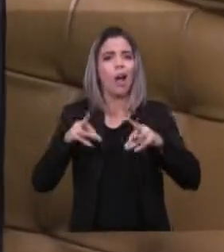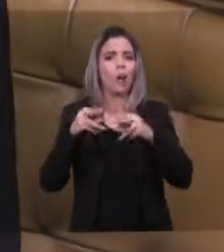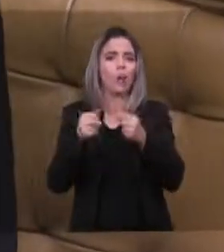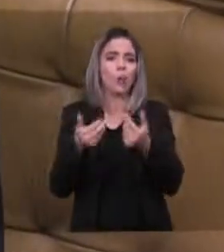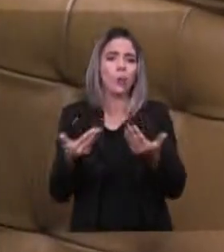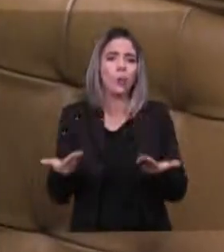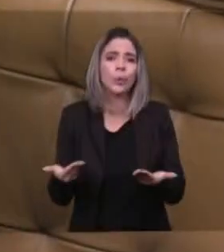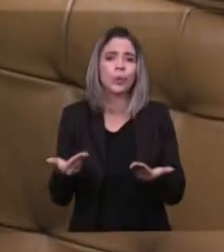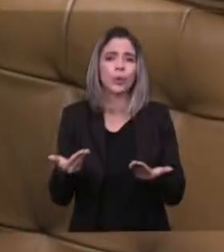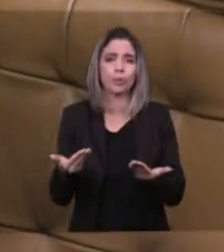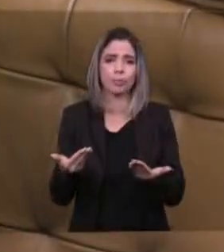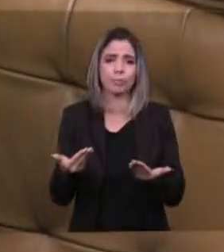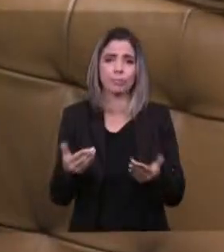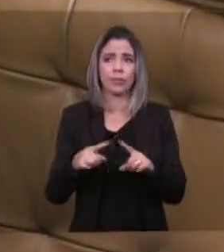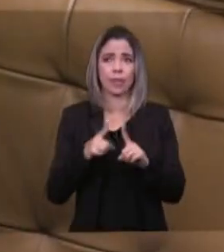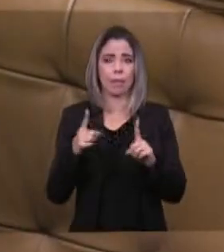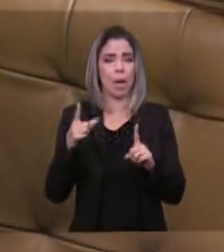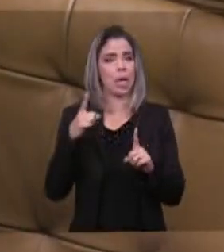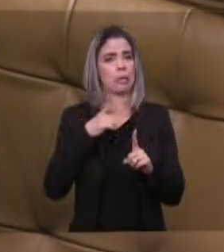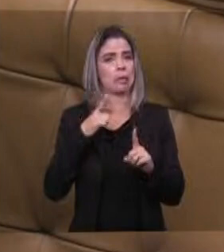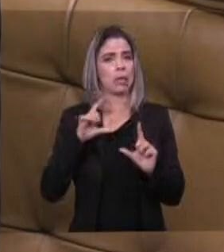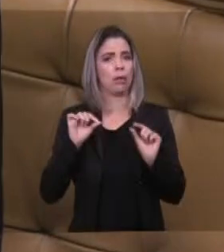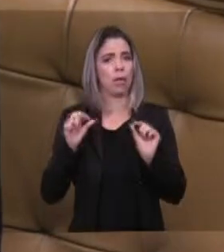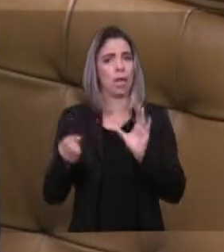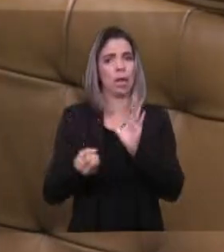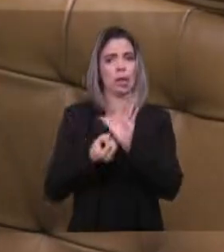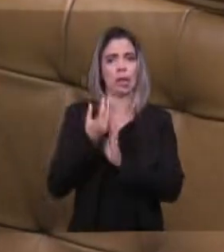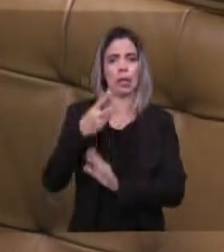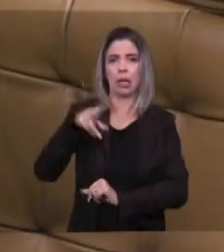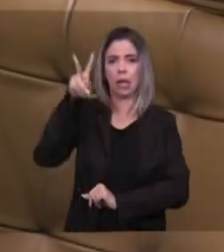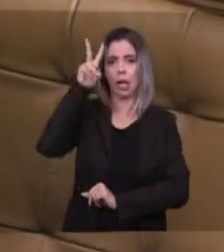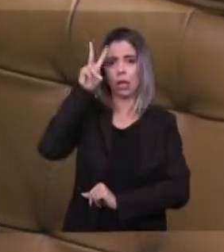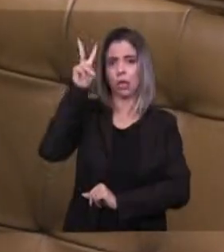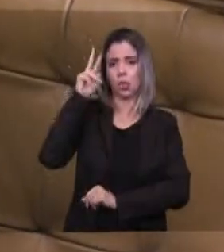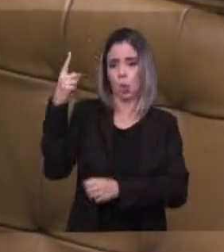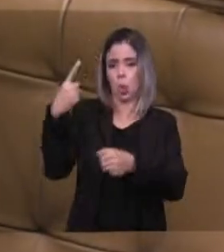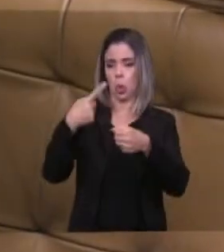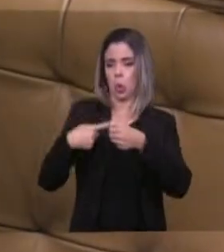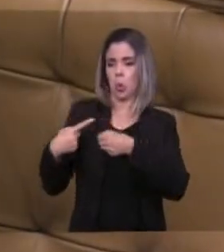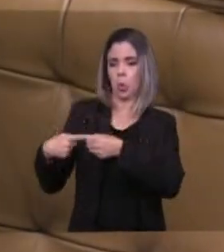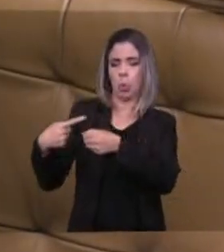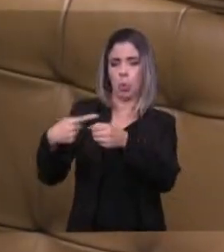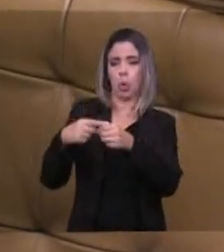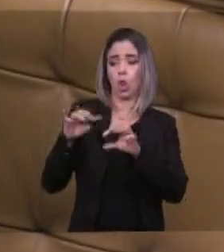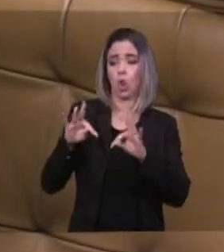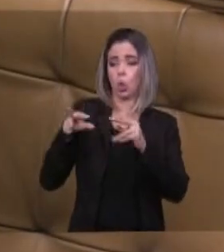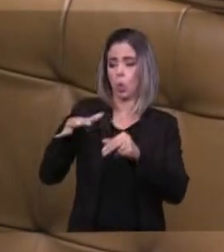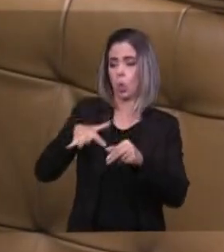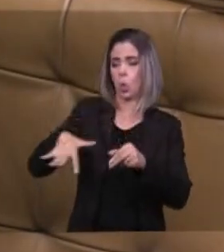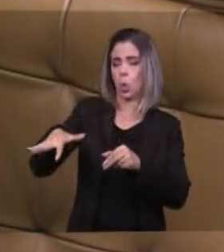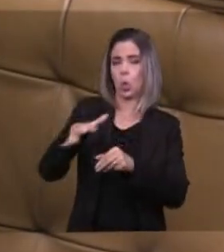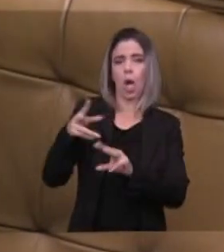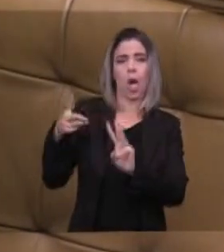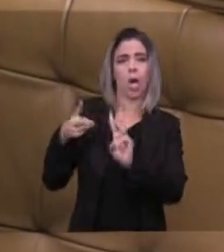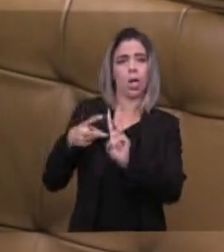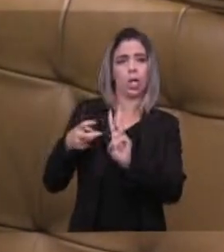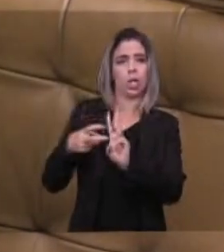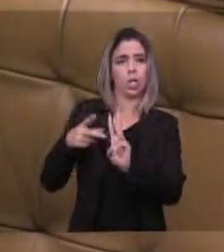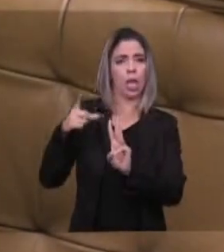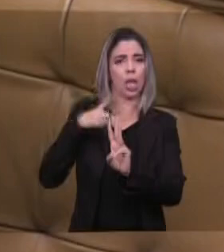E aí geram essas lendas urbanas de que em toda a área indígena